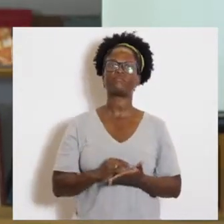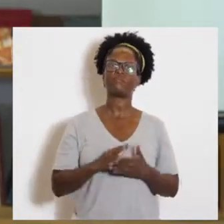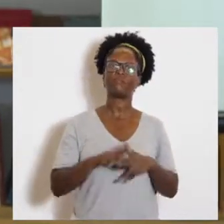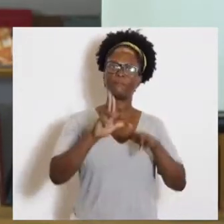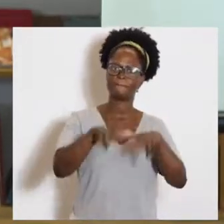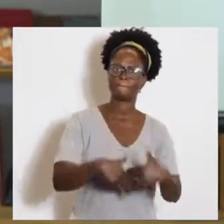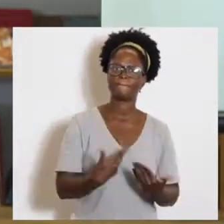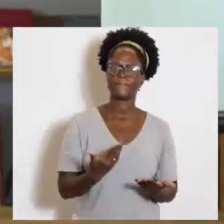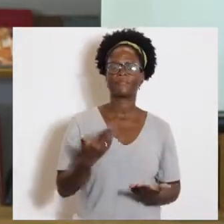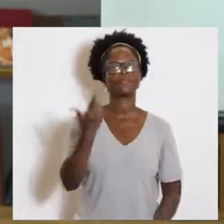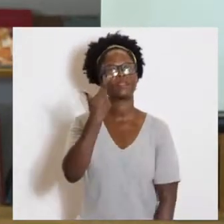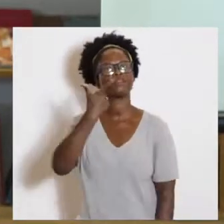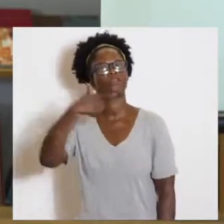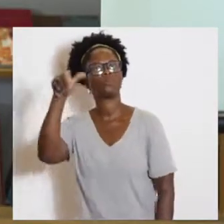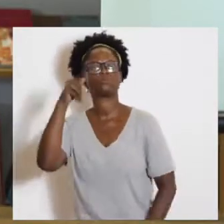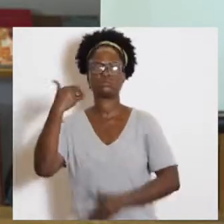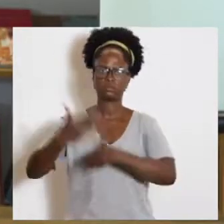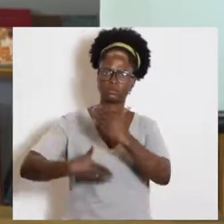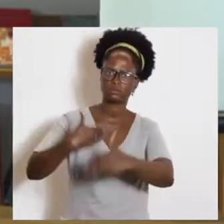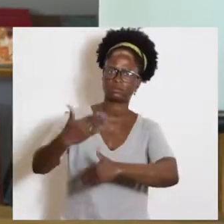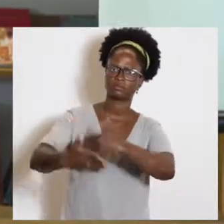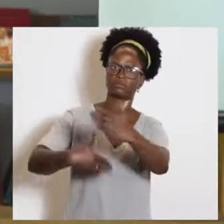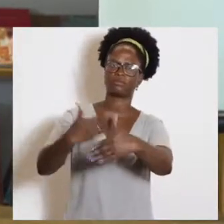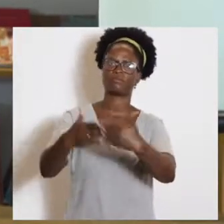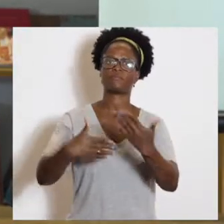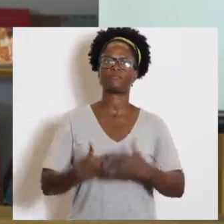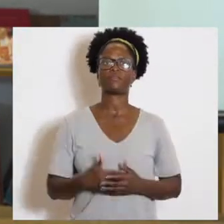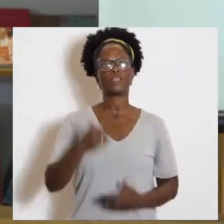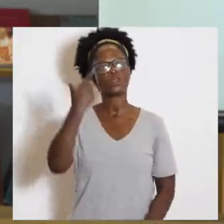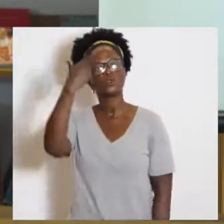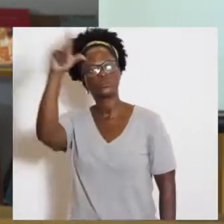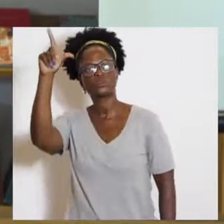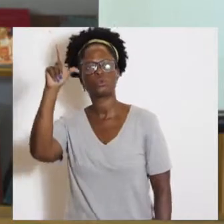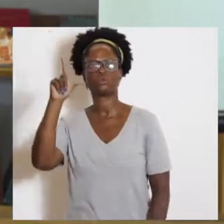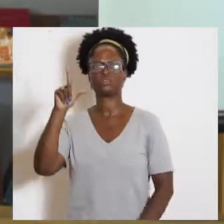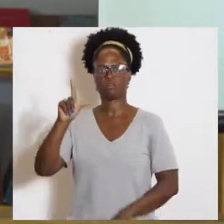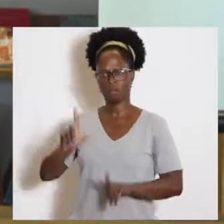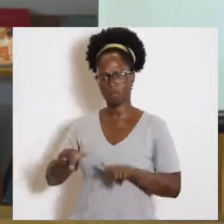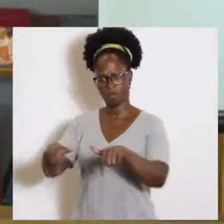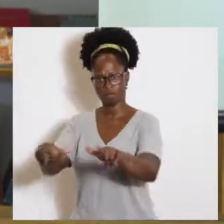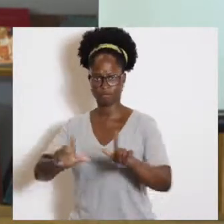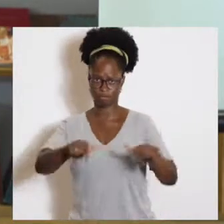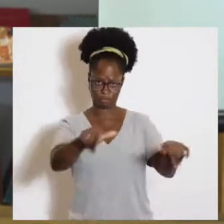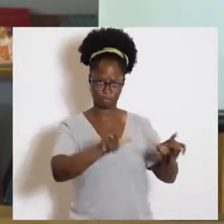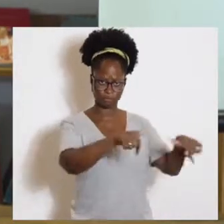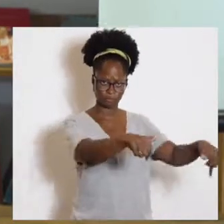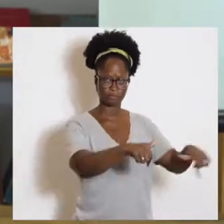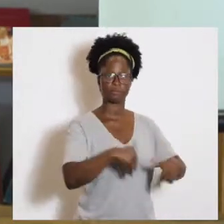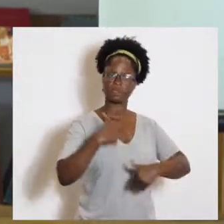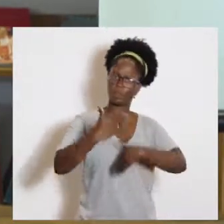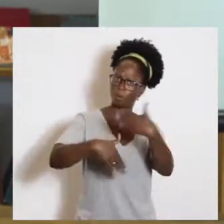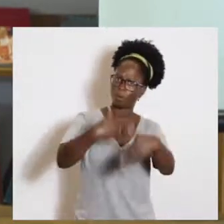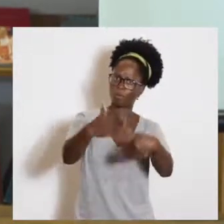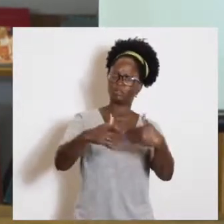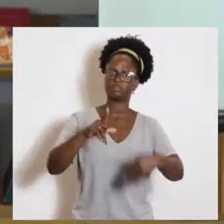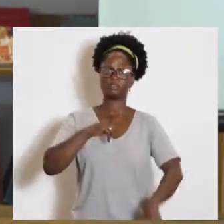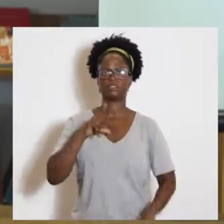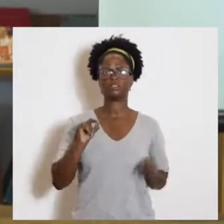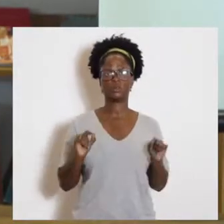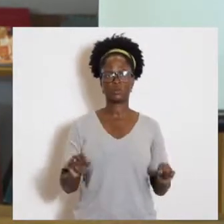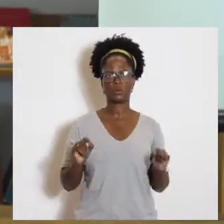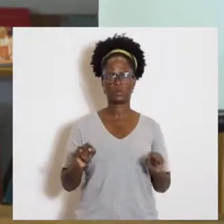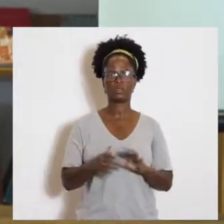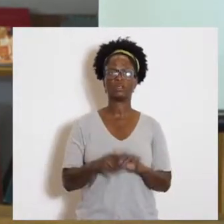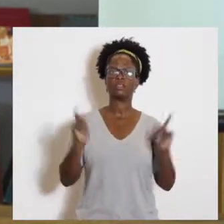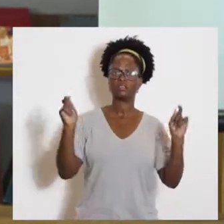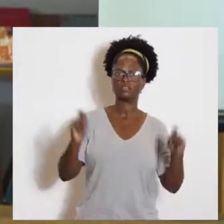partir de outros processos a partir de outros instrumentos processo que está relacionado com